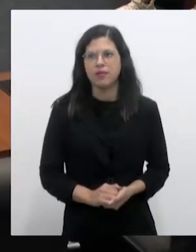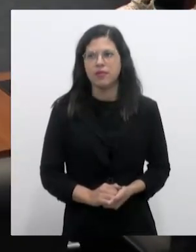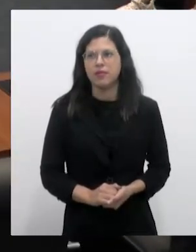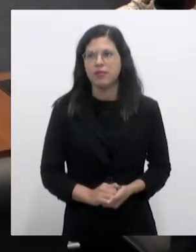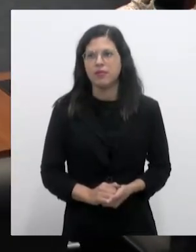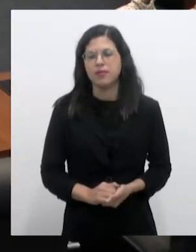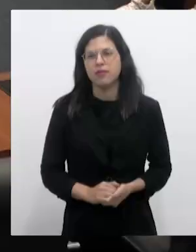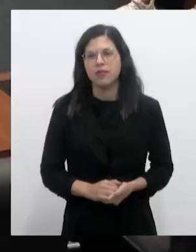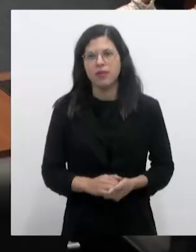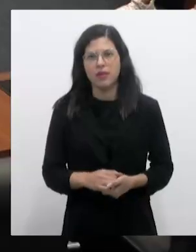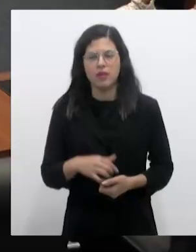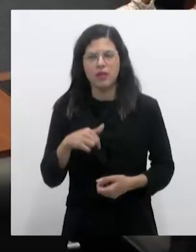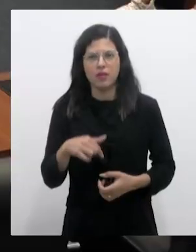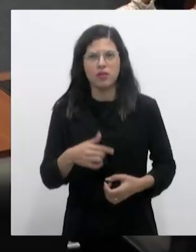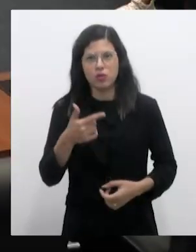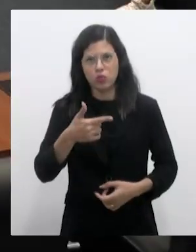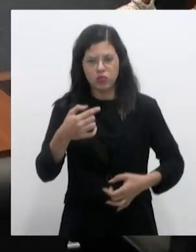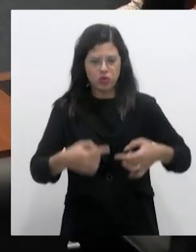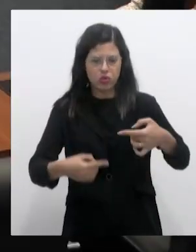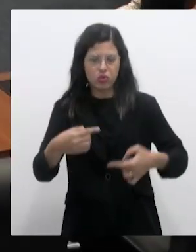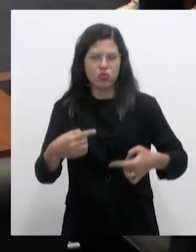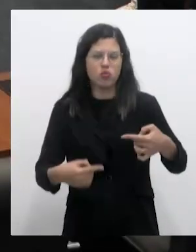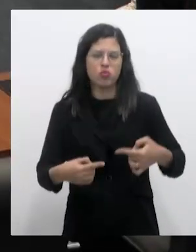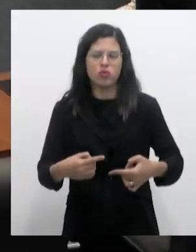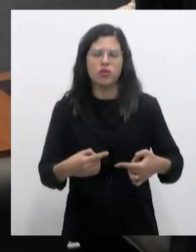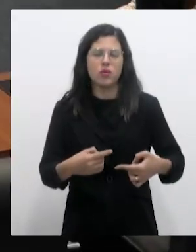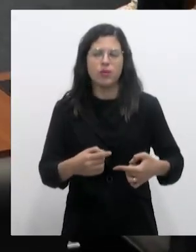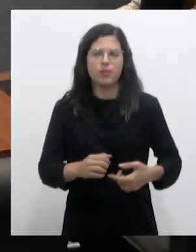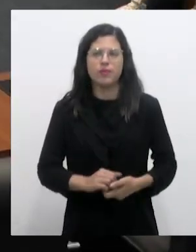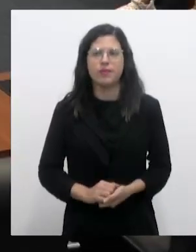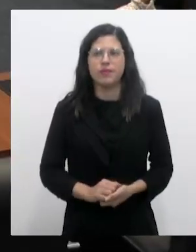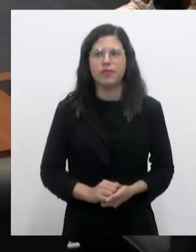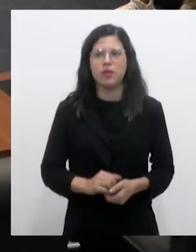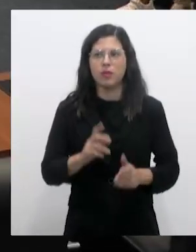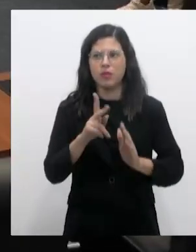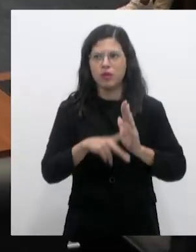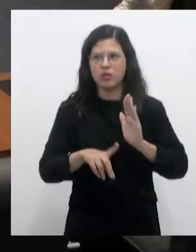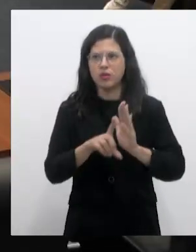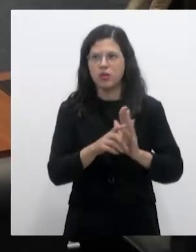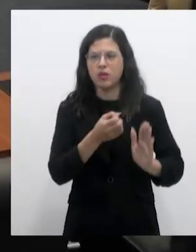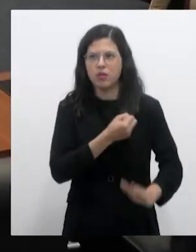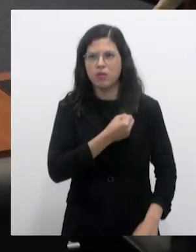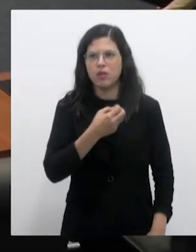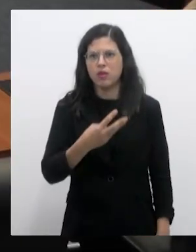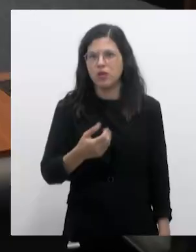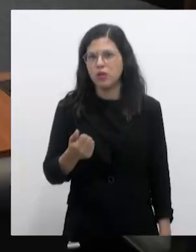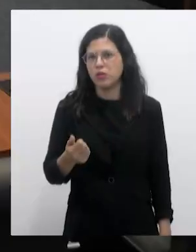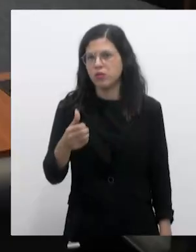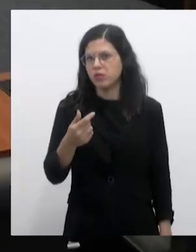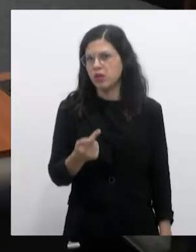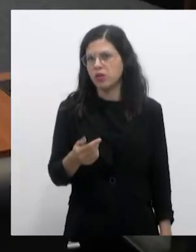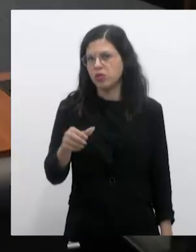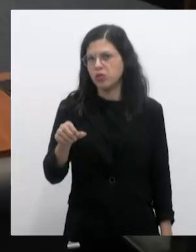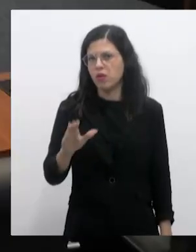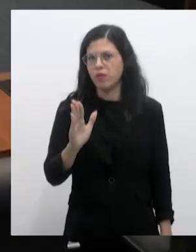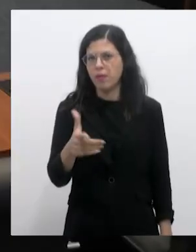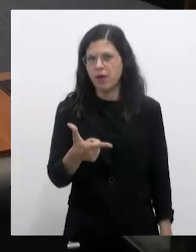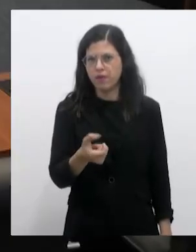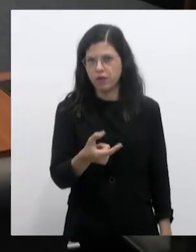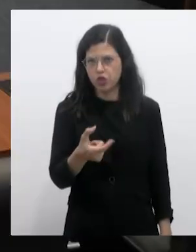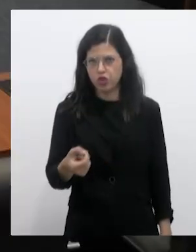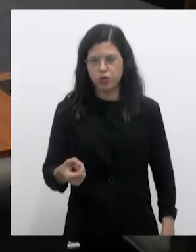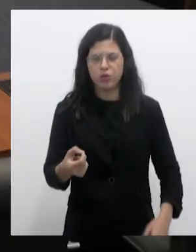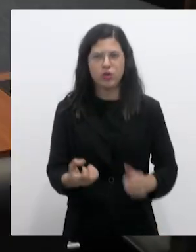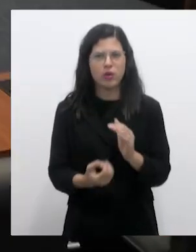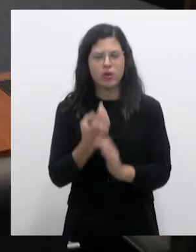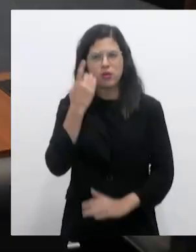Em tramitação ordinária, em segunda discussão. Projeto de lei número 3179/2020, de